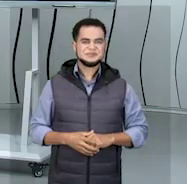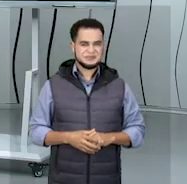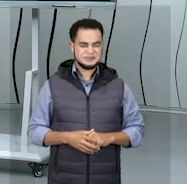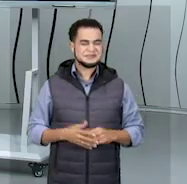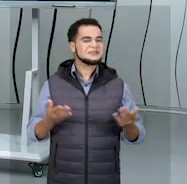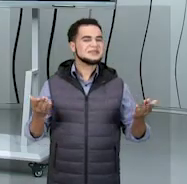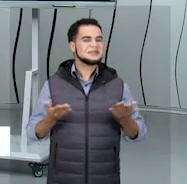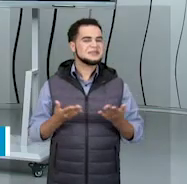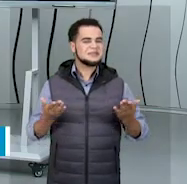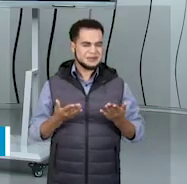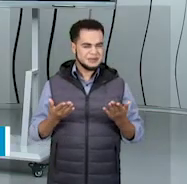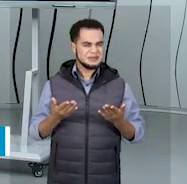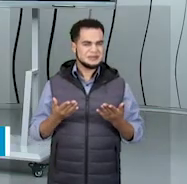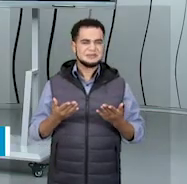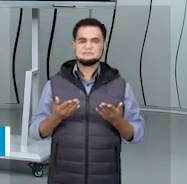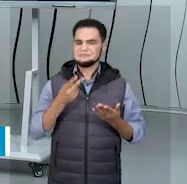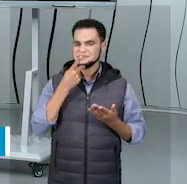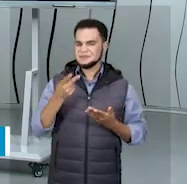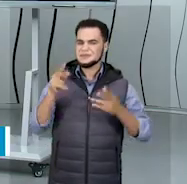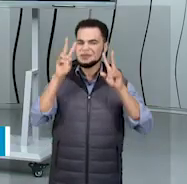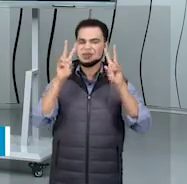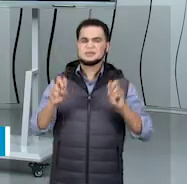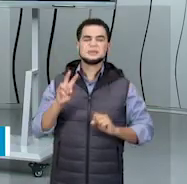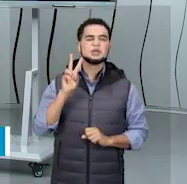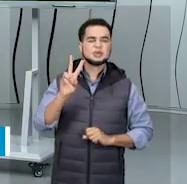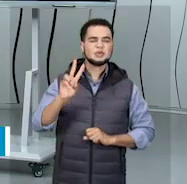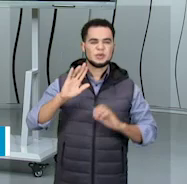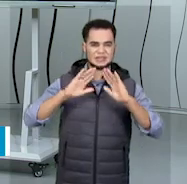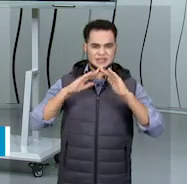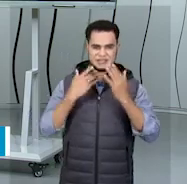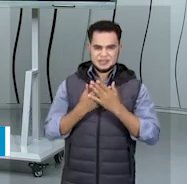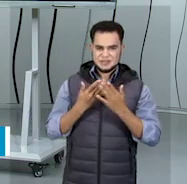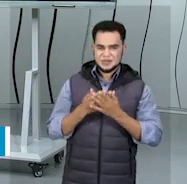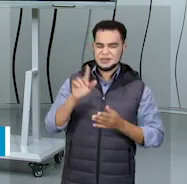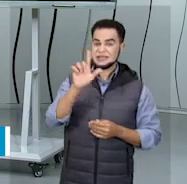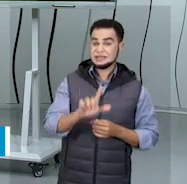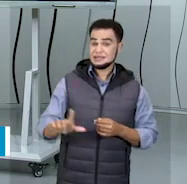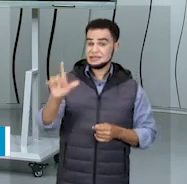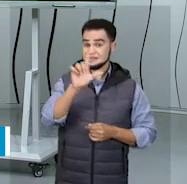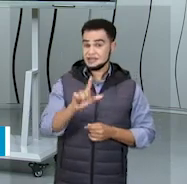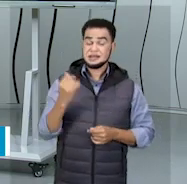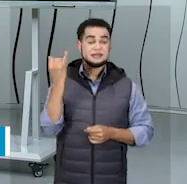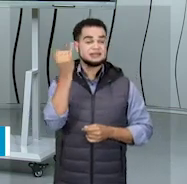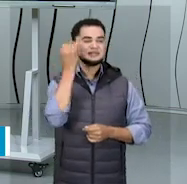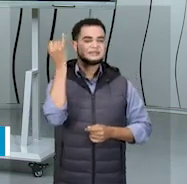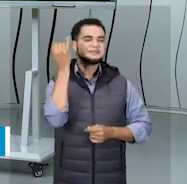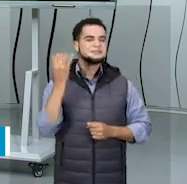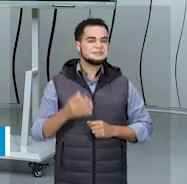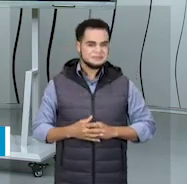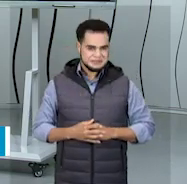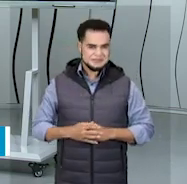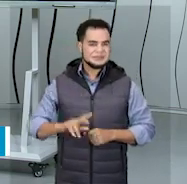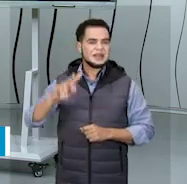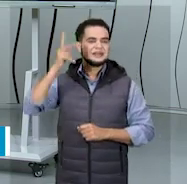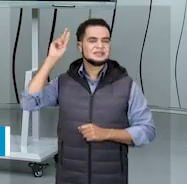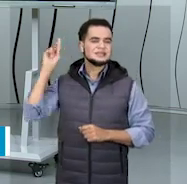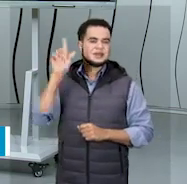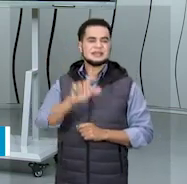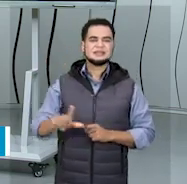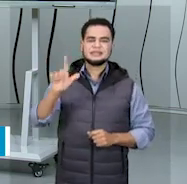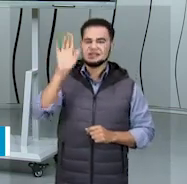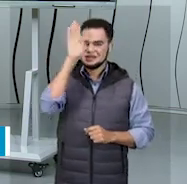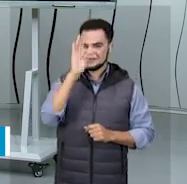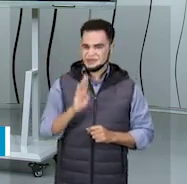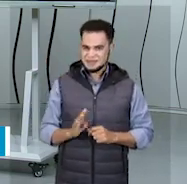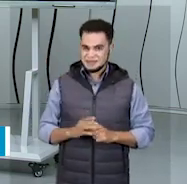gente, nós falaremos sobre duas escolas literárias muito importantes para a história literária do